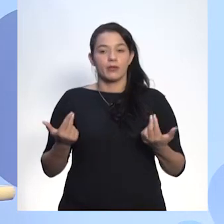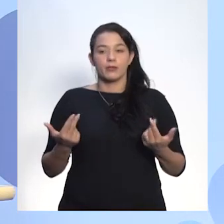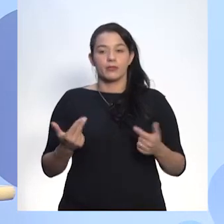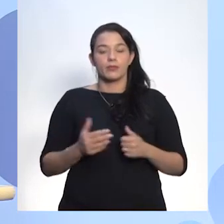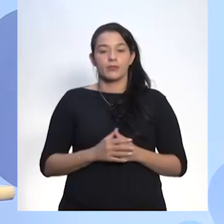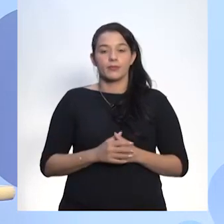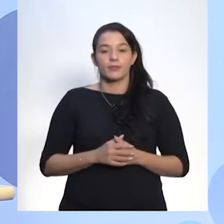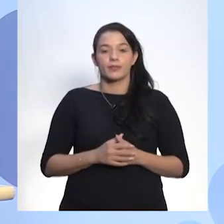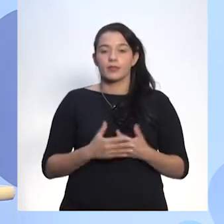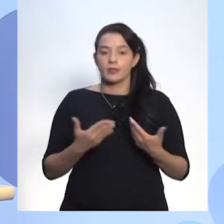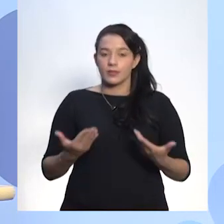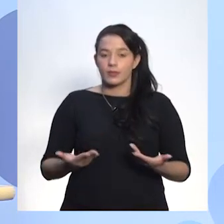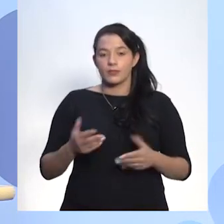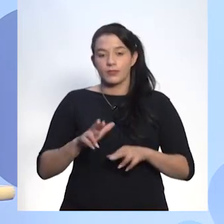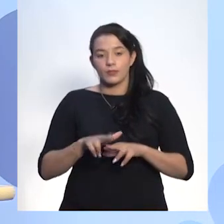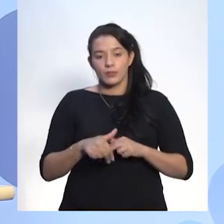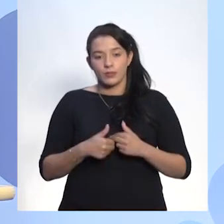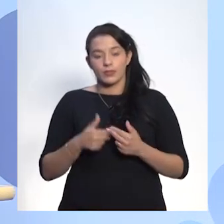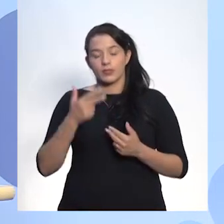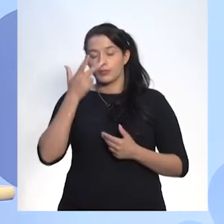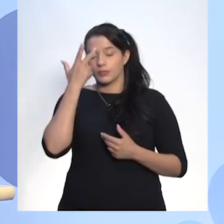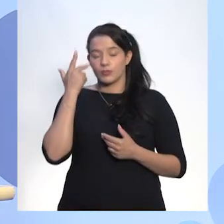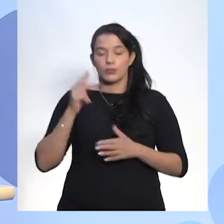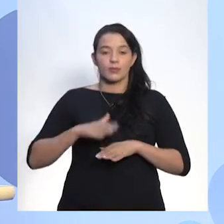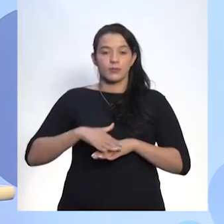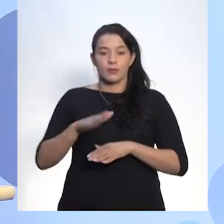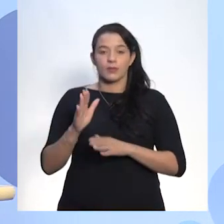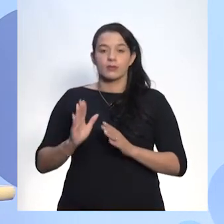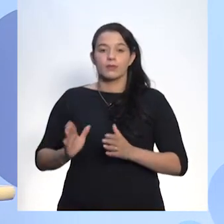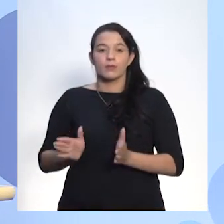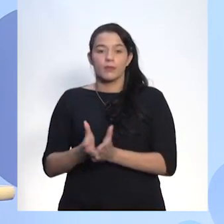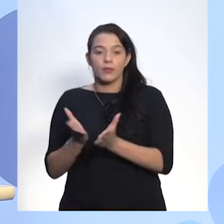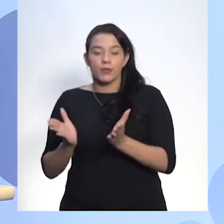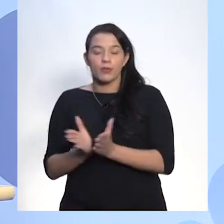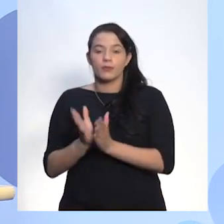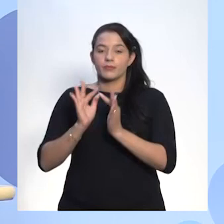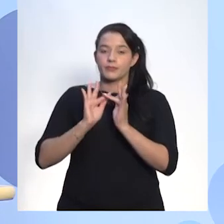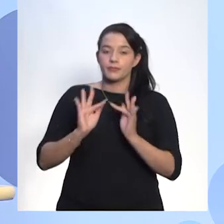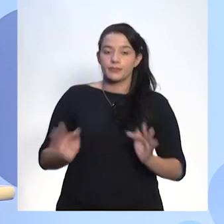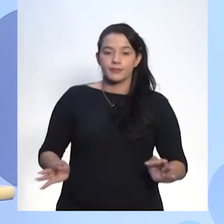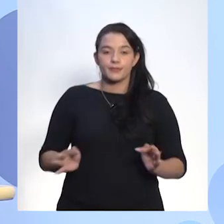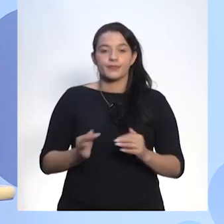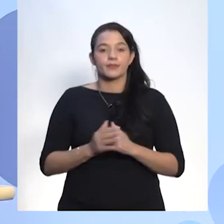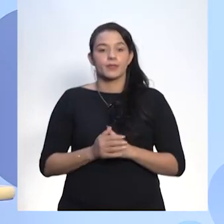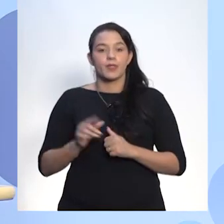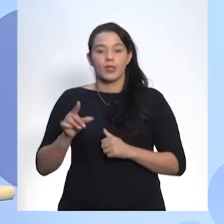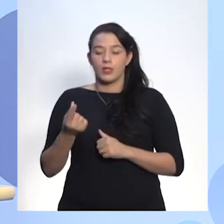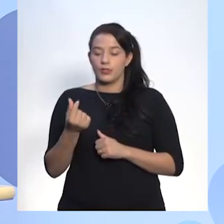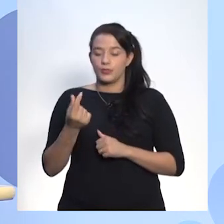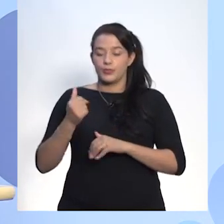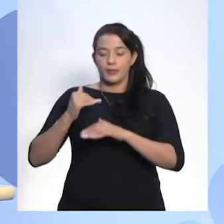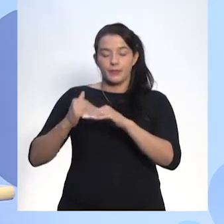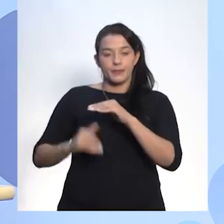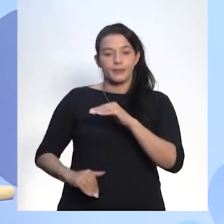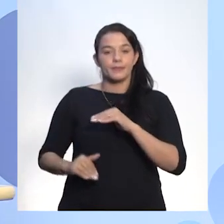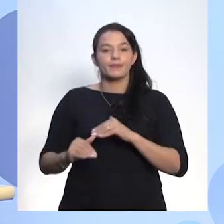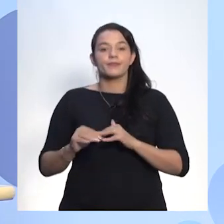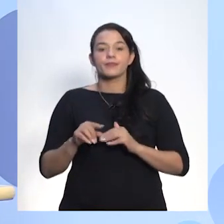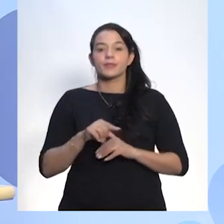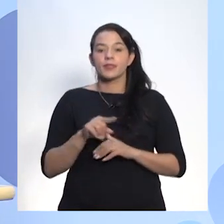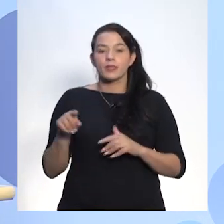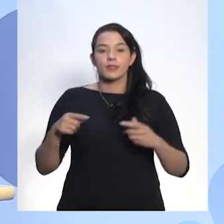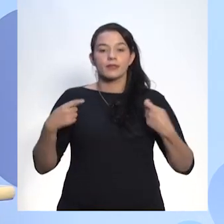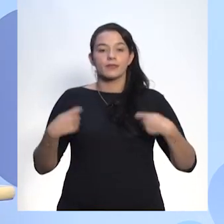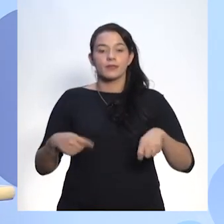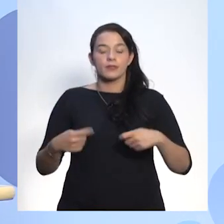as pessoas mais pobres, mais simples, de condições mais baixas financeiramente, elas sempre